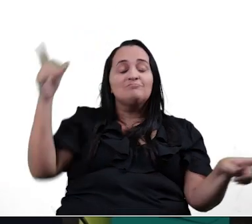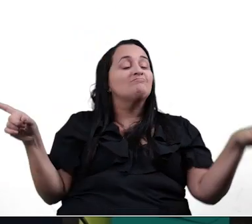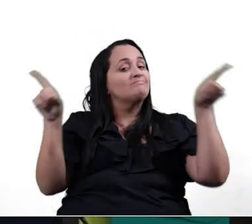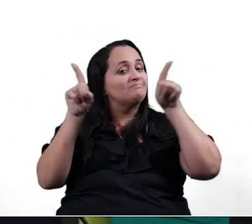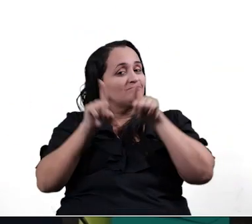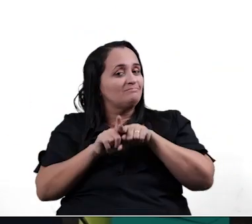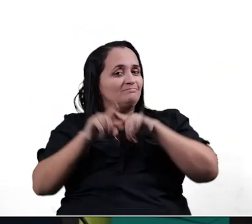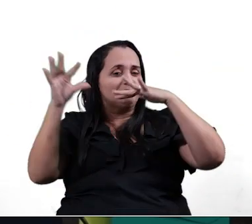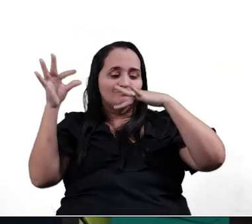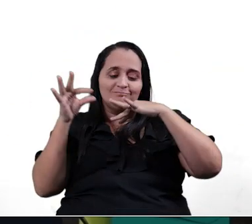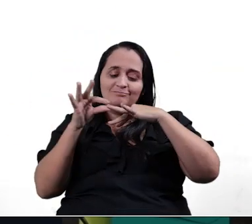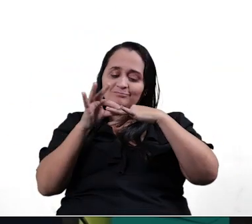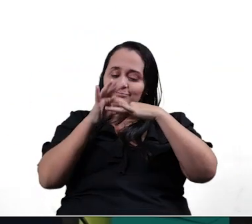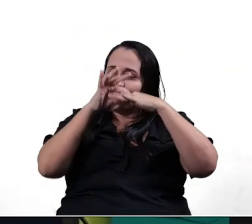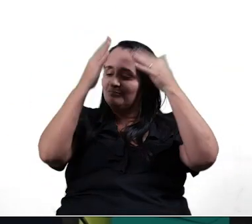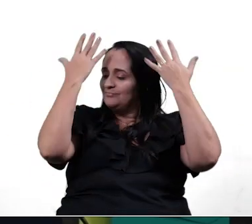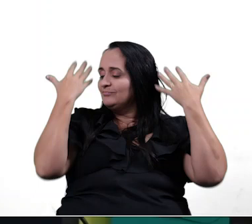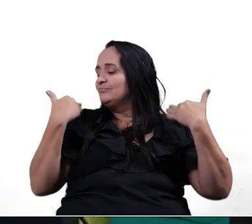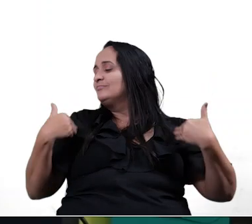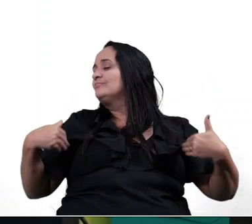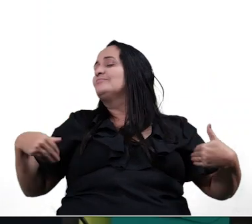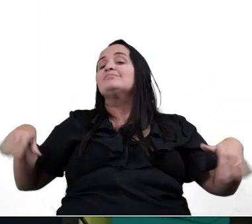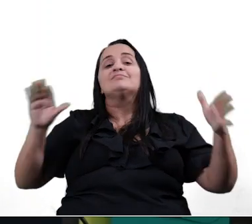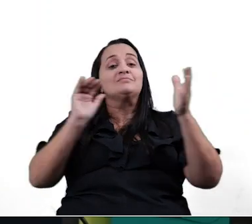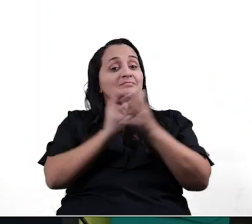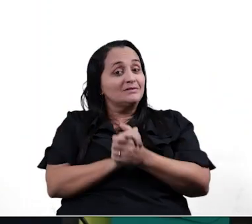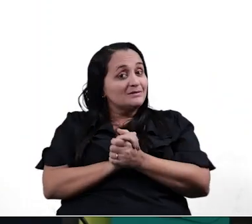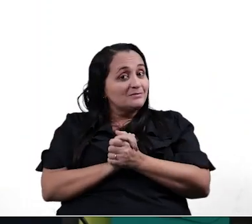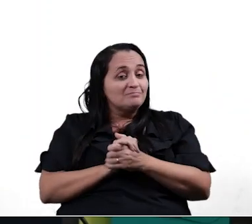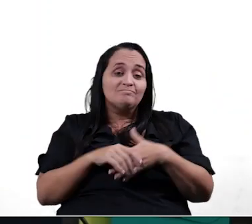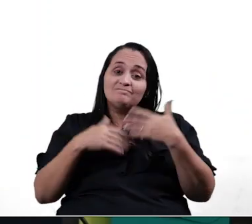7 colchões uma ervilha?